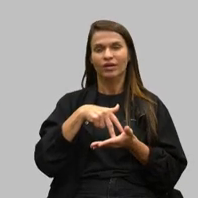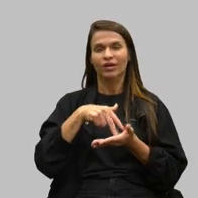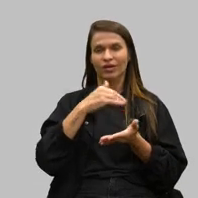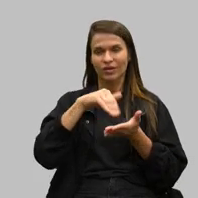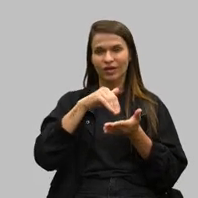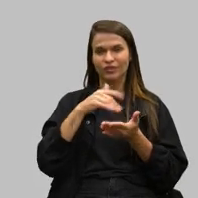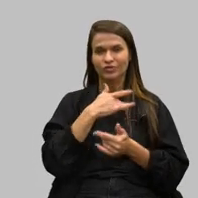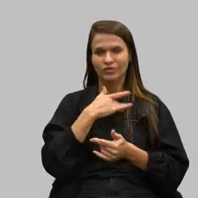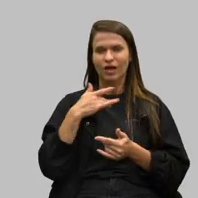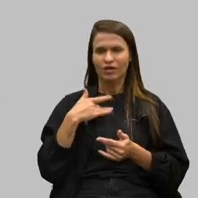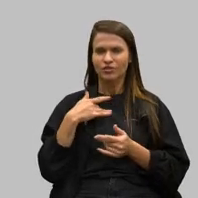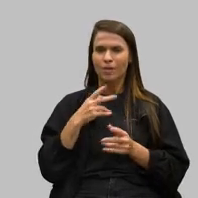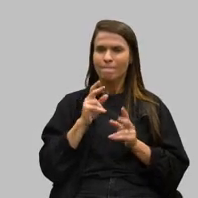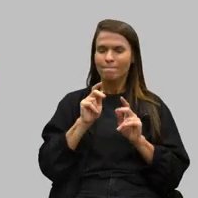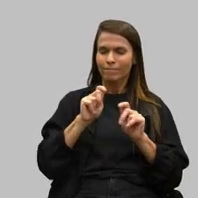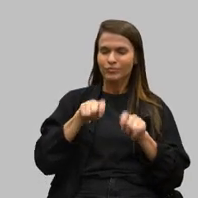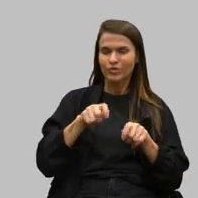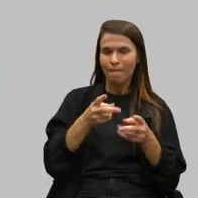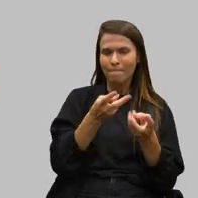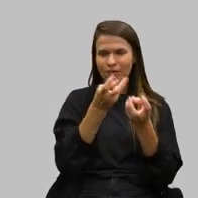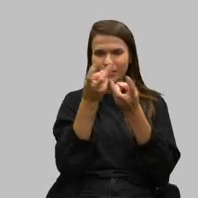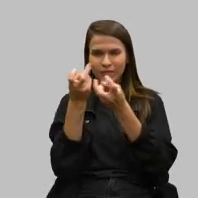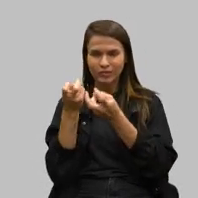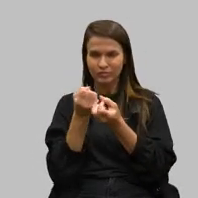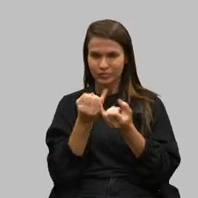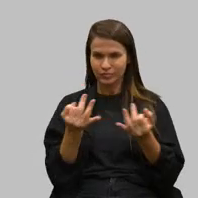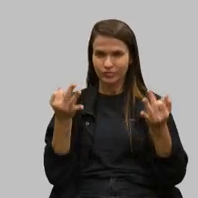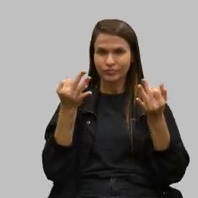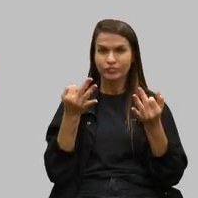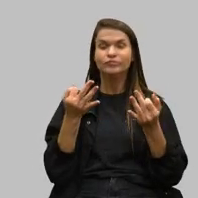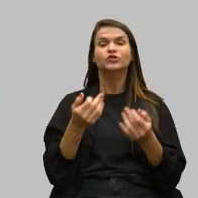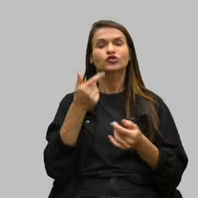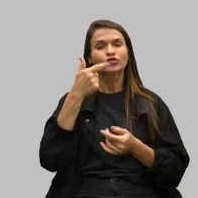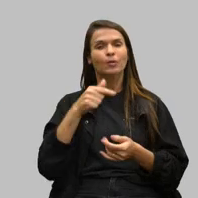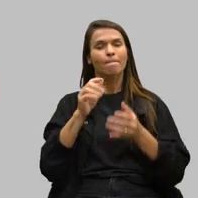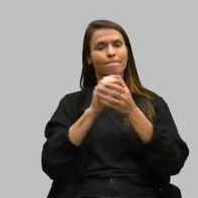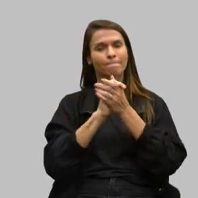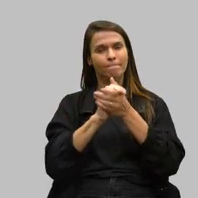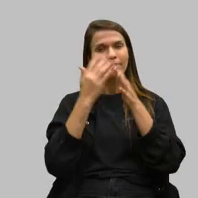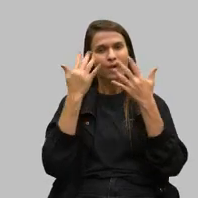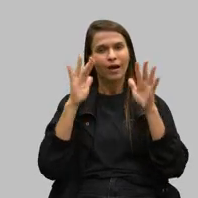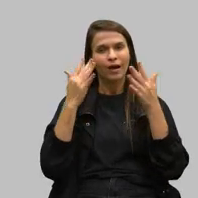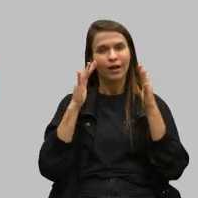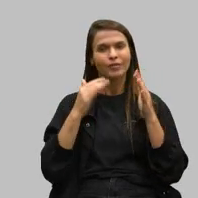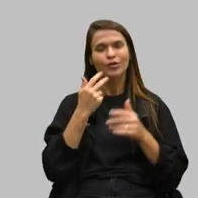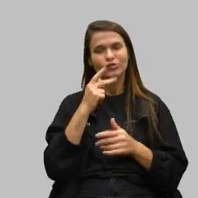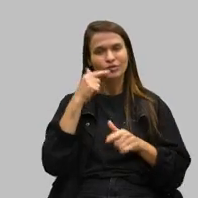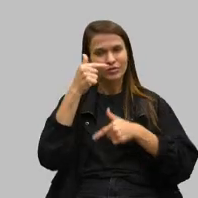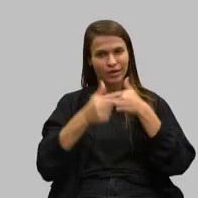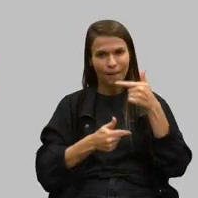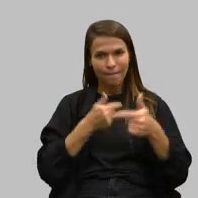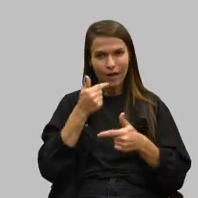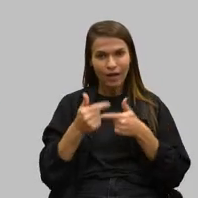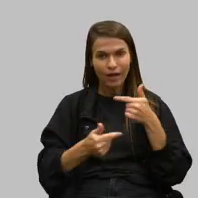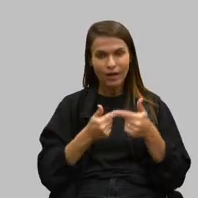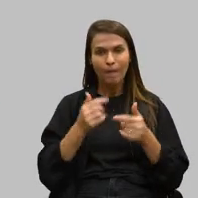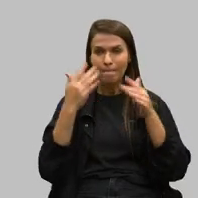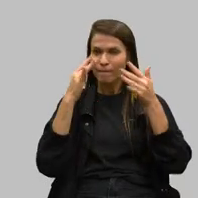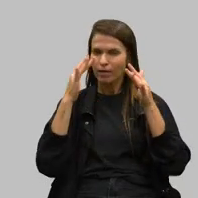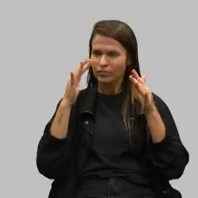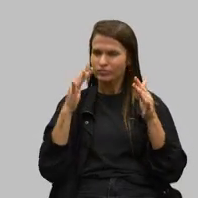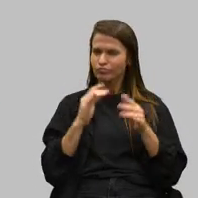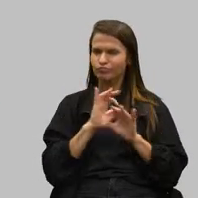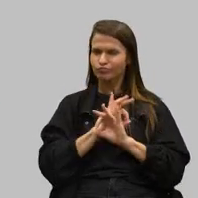de absorver isso. E aí, mais uma vez, viu, secretário? Parabéns. Parabéns pelo seu trabalho, parabéns pelo dinamismo.